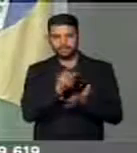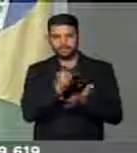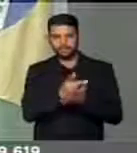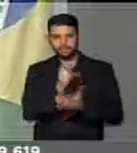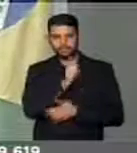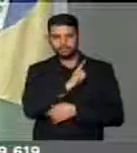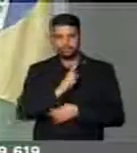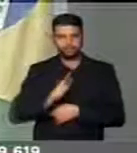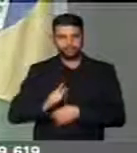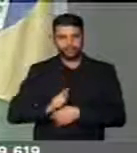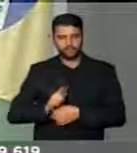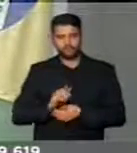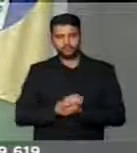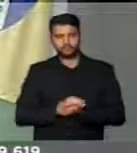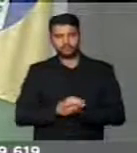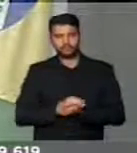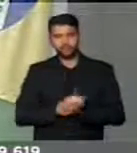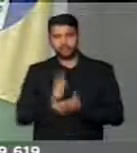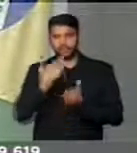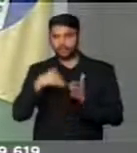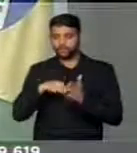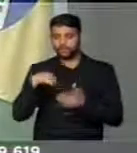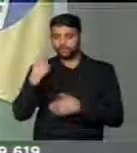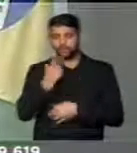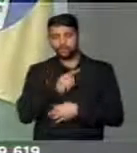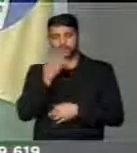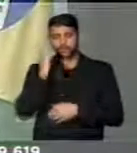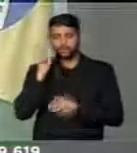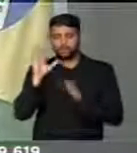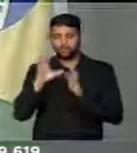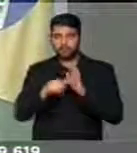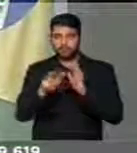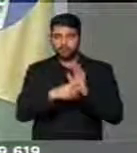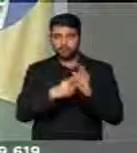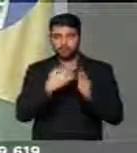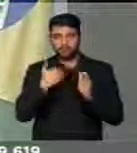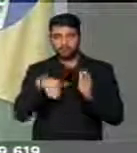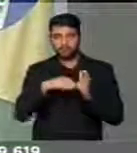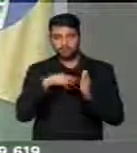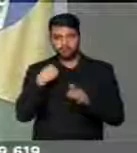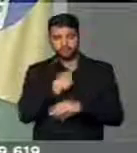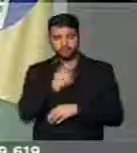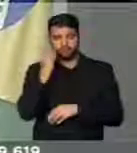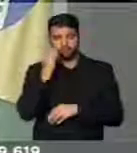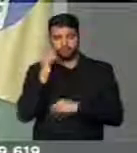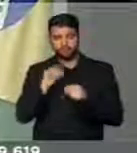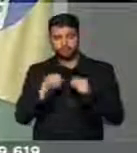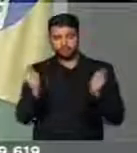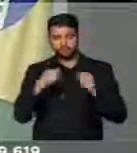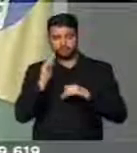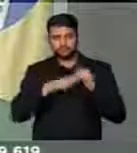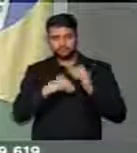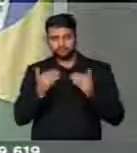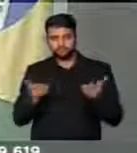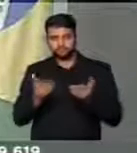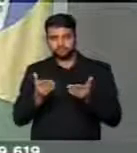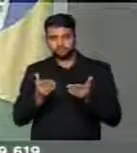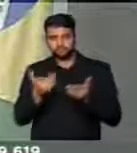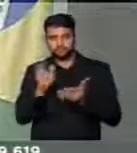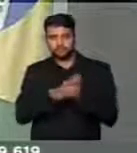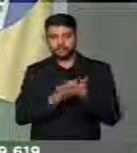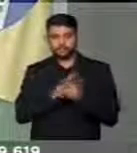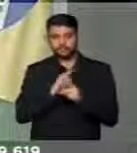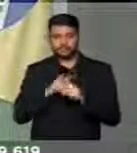de um governo que todos nós sabemos que é corrupto e que todos nós sabemos que é incompetente,